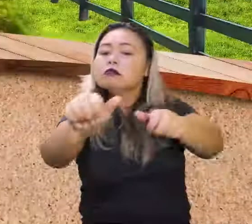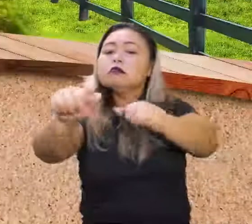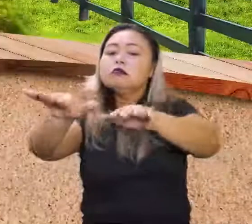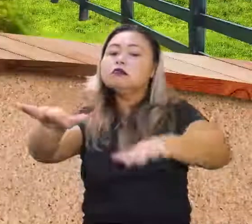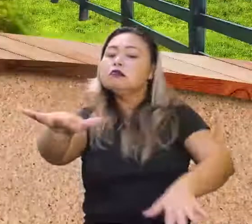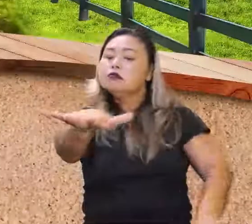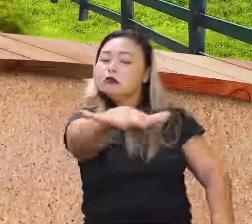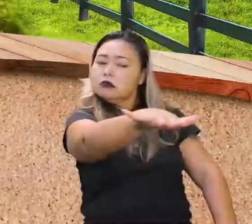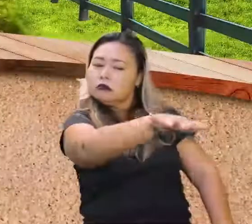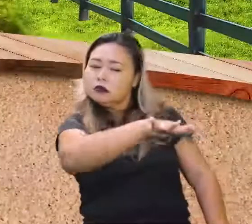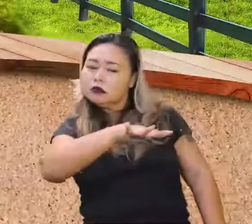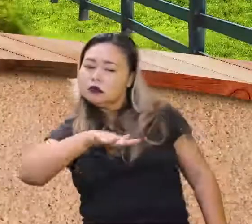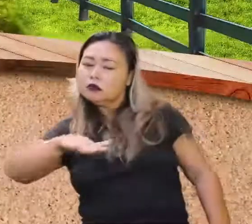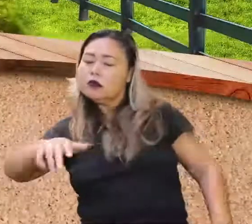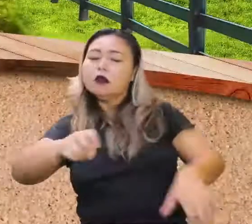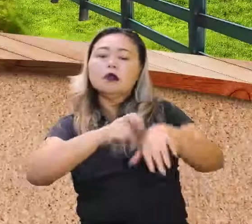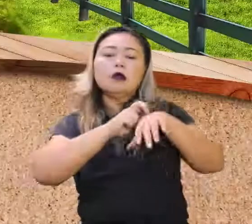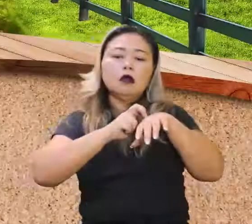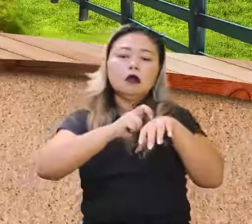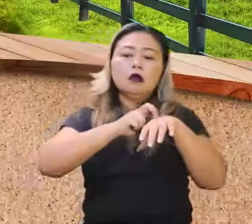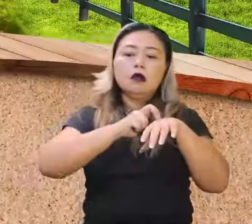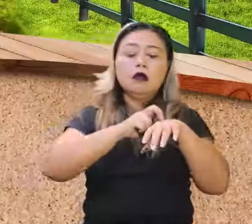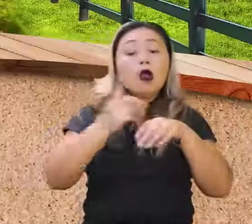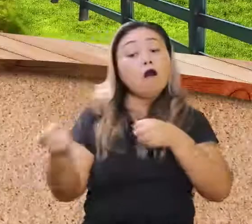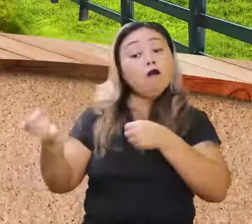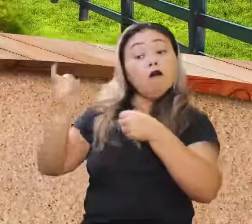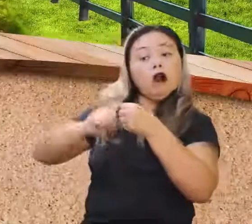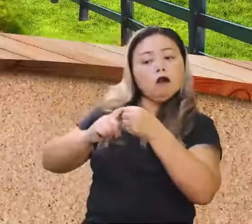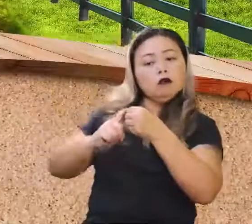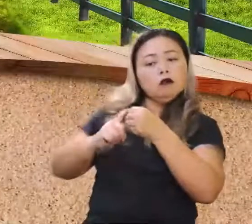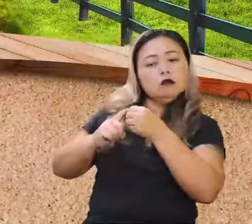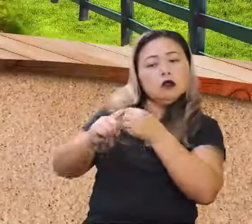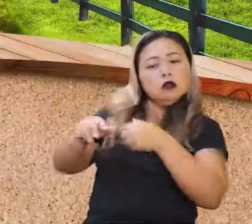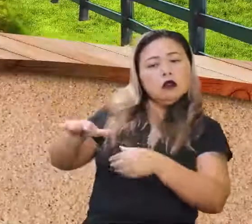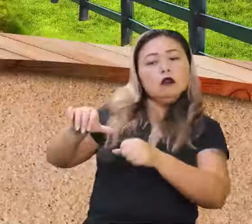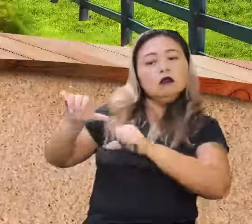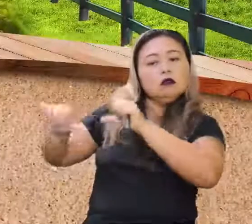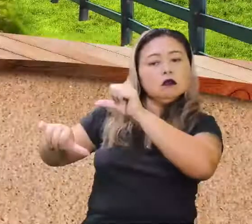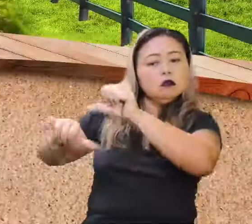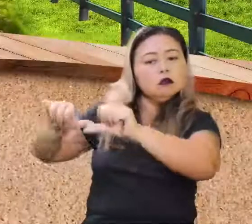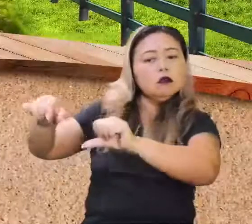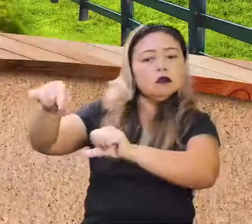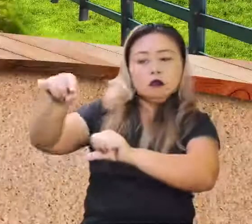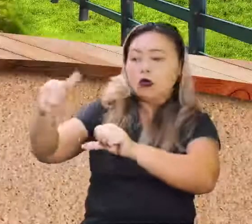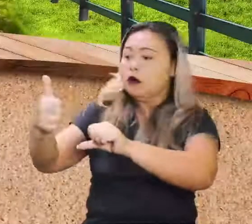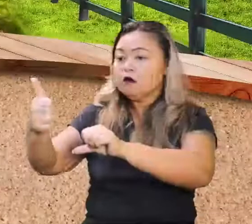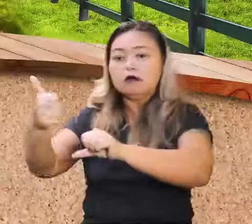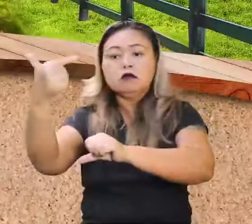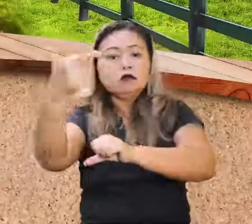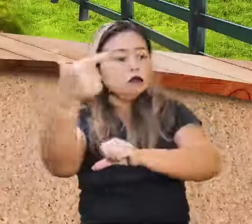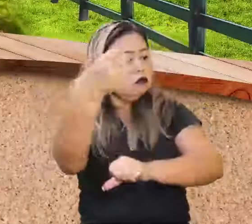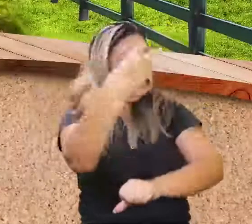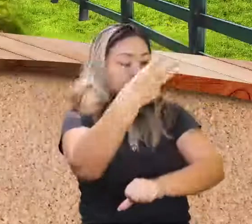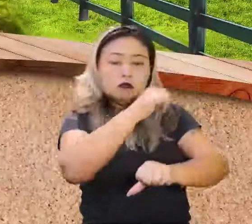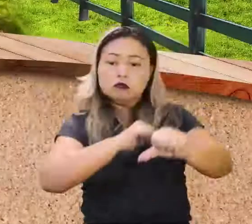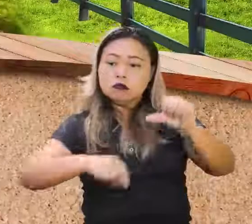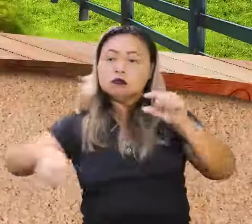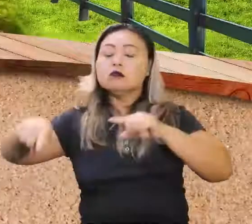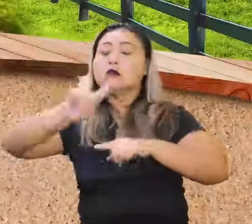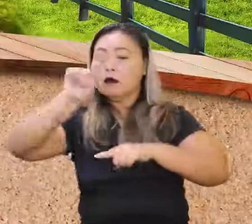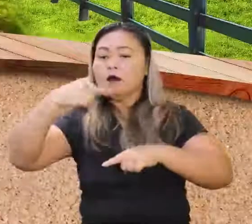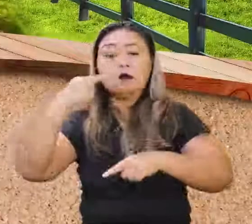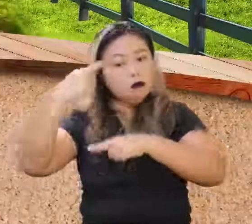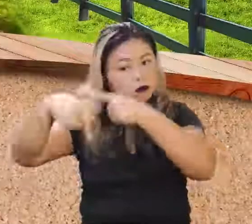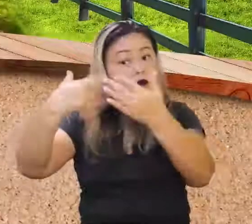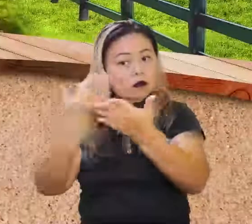o pasto, para que ele possa voltar a fazer a rotatividade. Saiu do primeiro passo, vai para o segundo, isso a gente vai ver nas